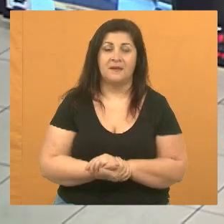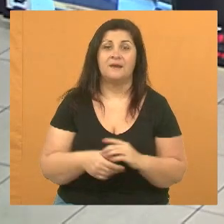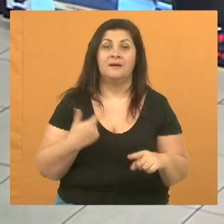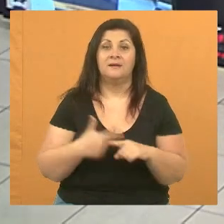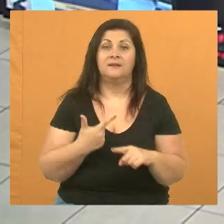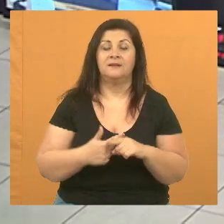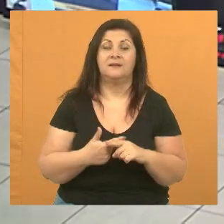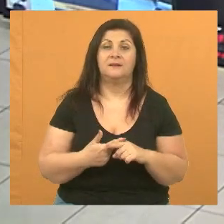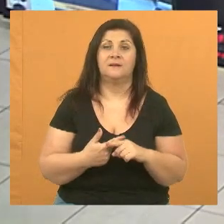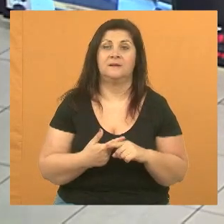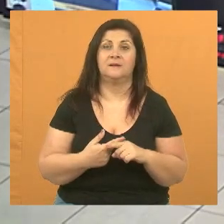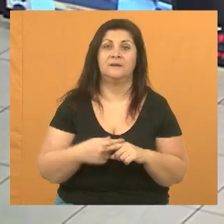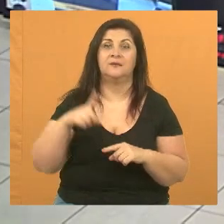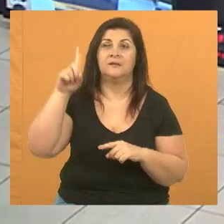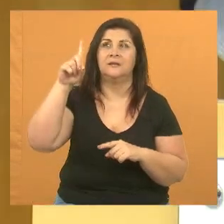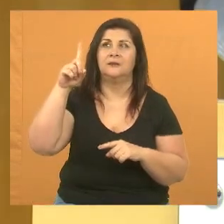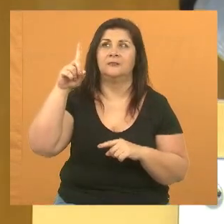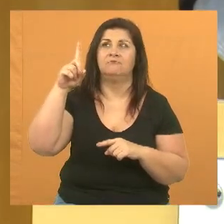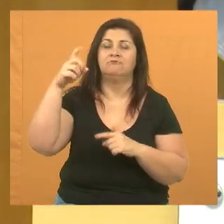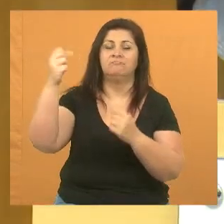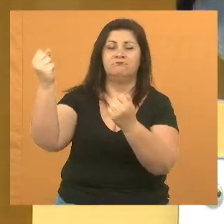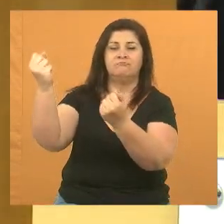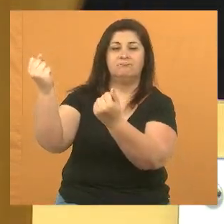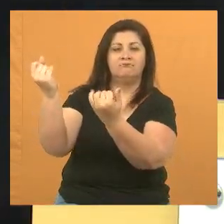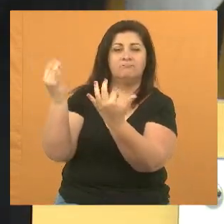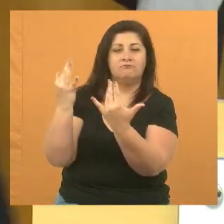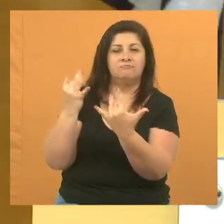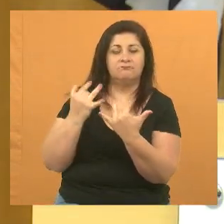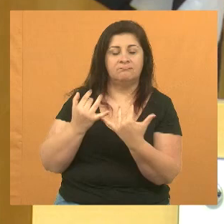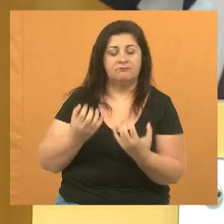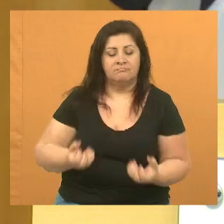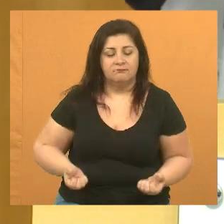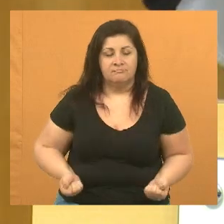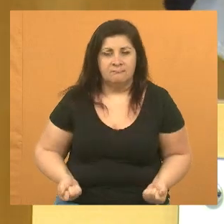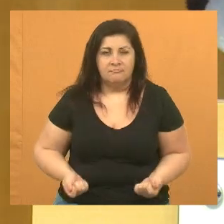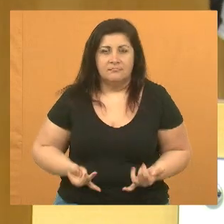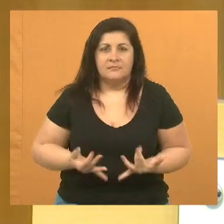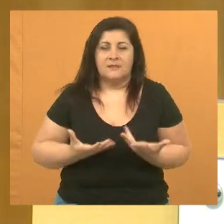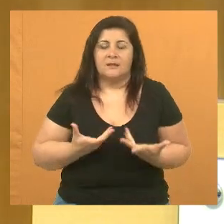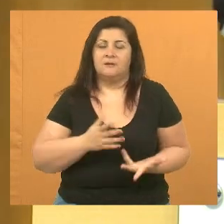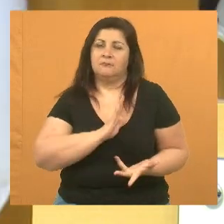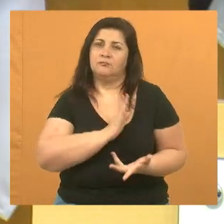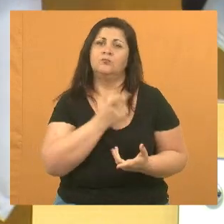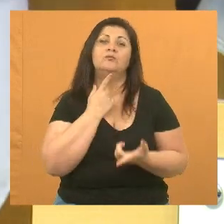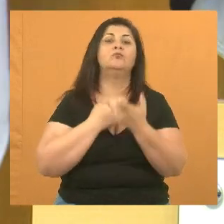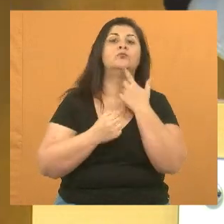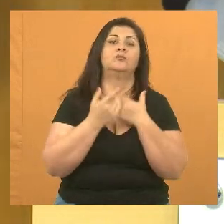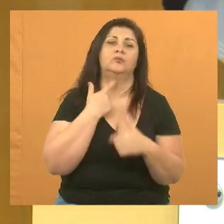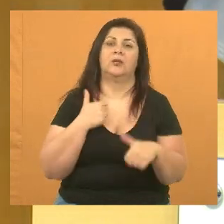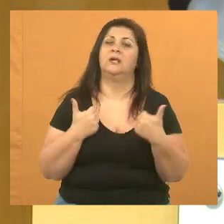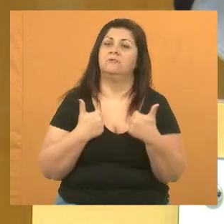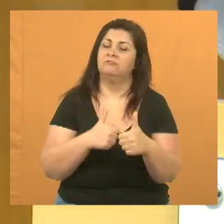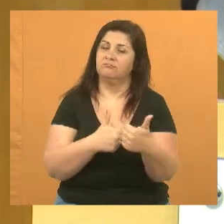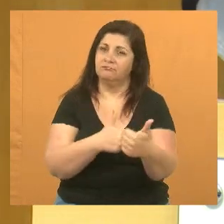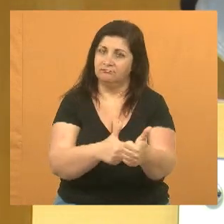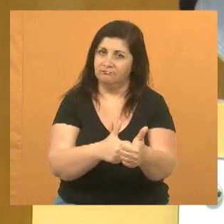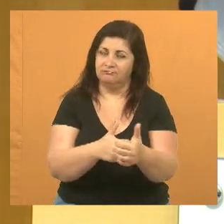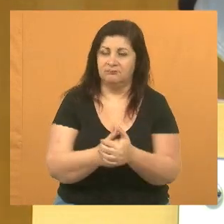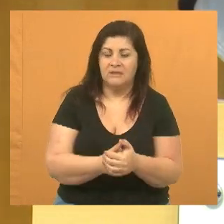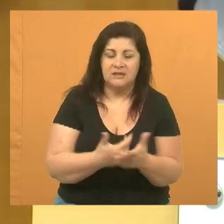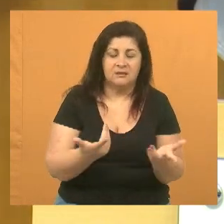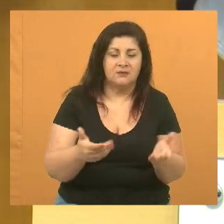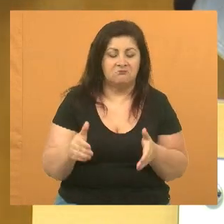porque é Ele que inspira nos nossos corações o desejo de seguirmos esta ou